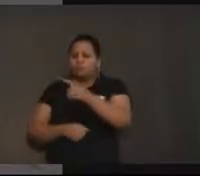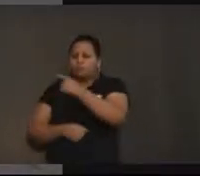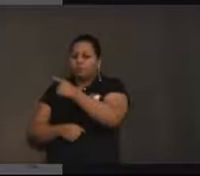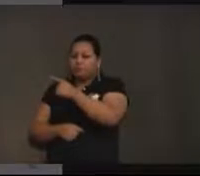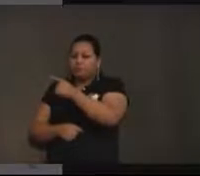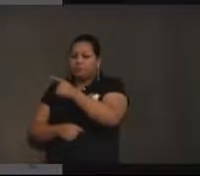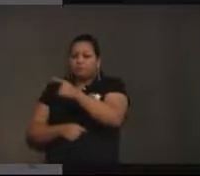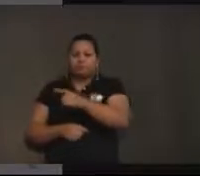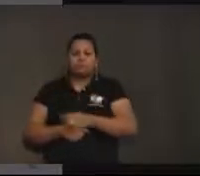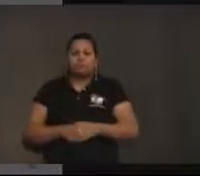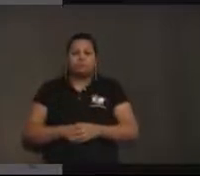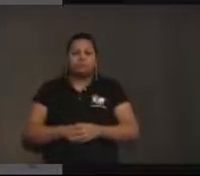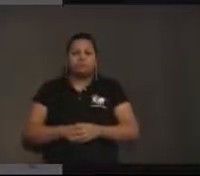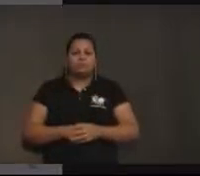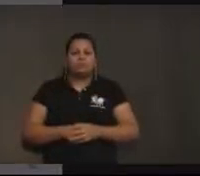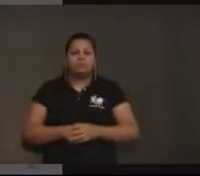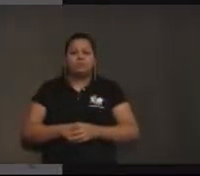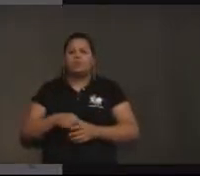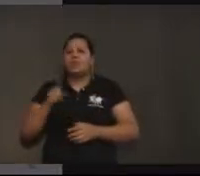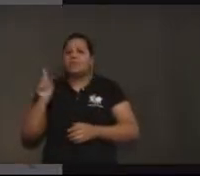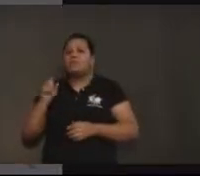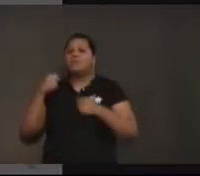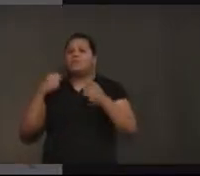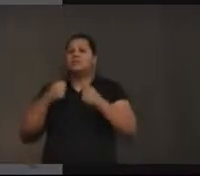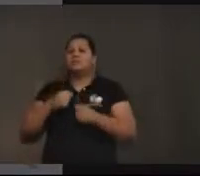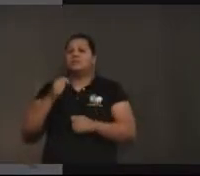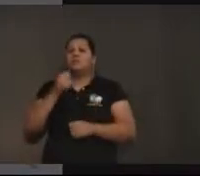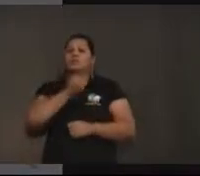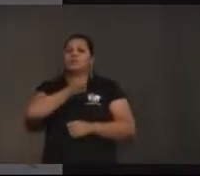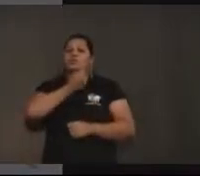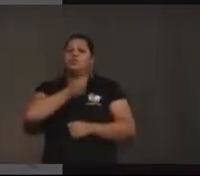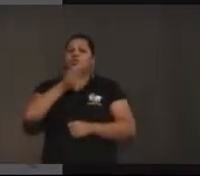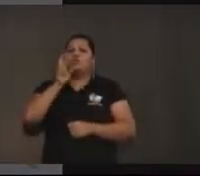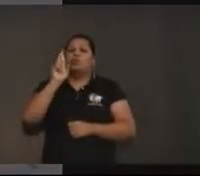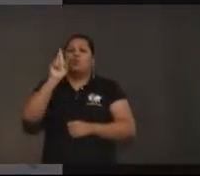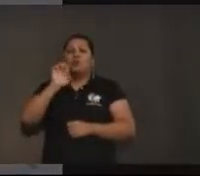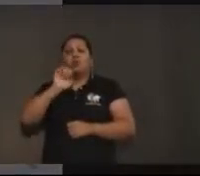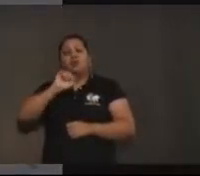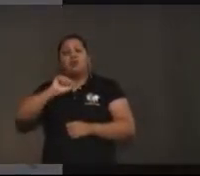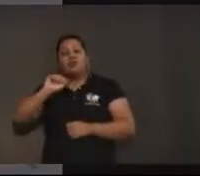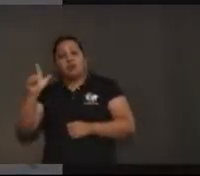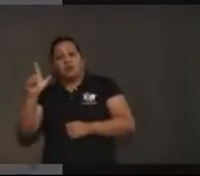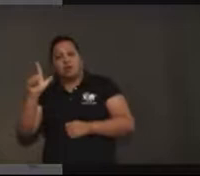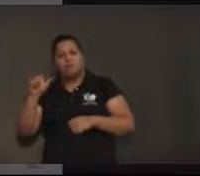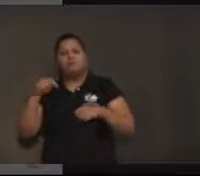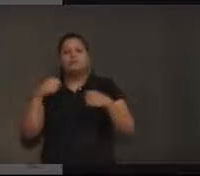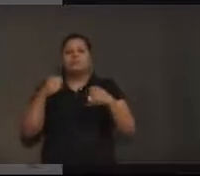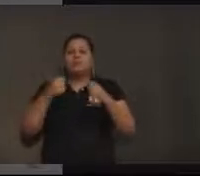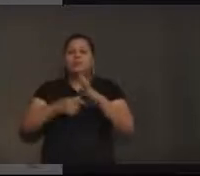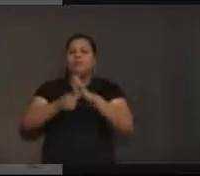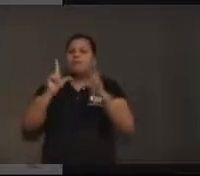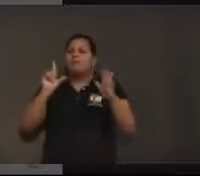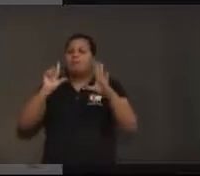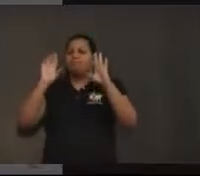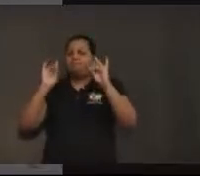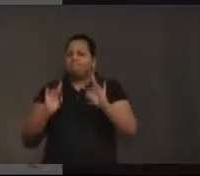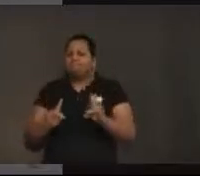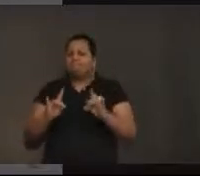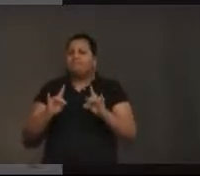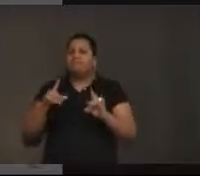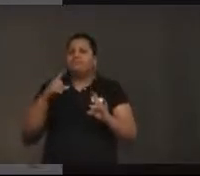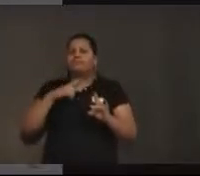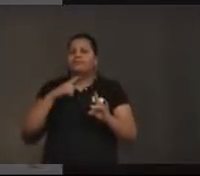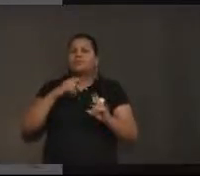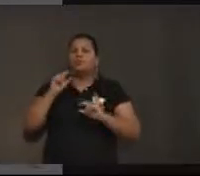integral você precisa que isso deu o número real para que você deu o número real você precisa que esteja bem definido e você tem essa desigualdade que